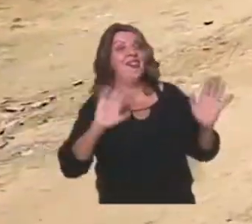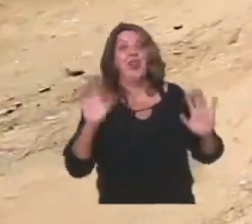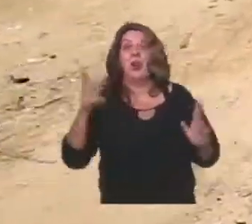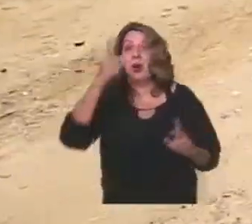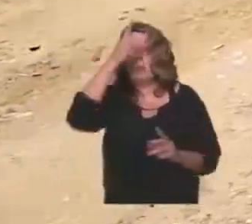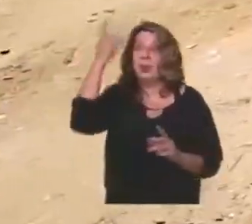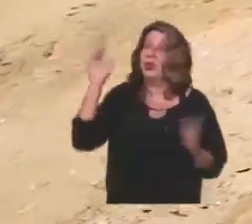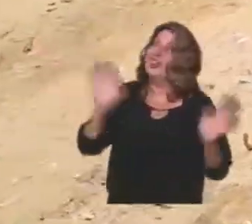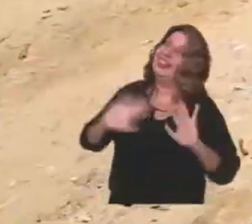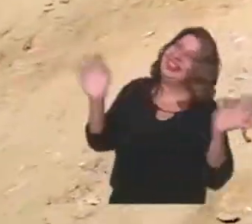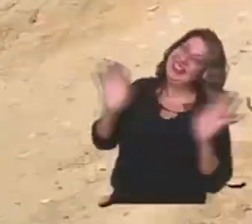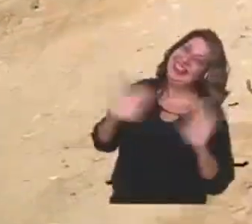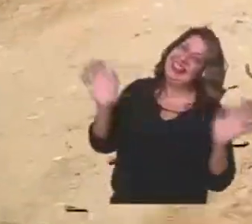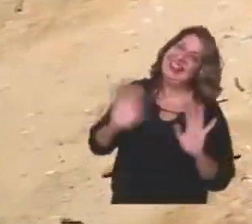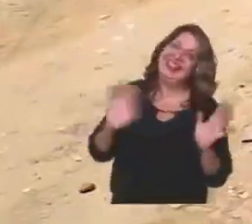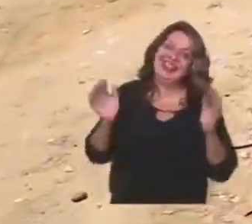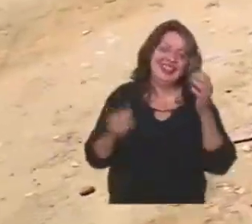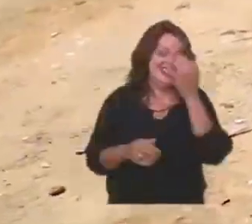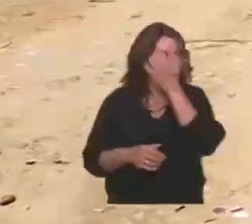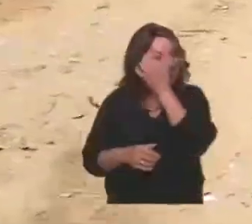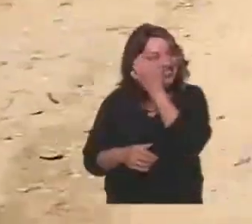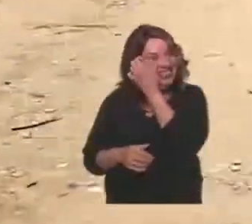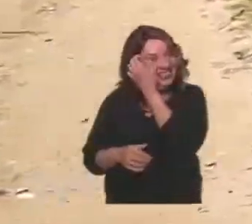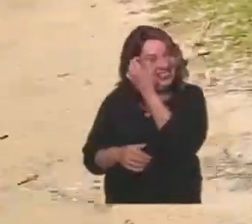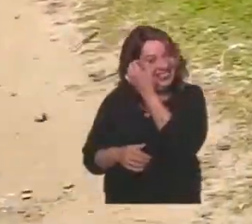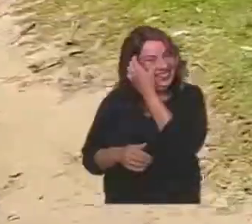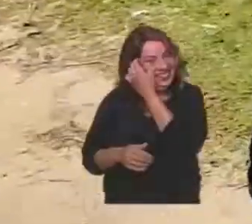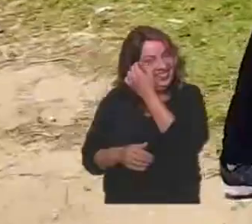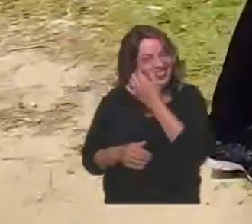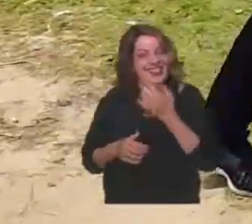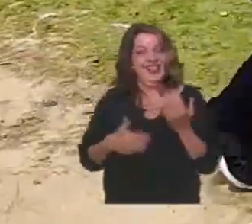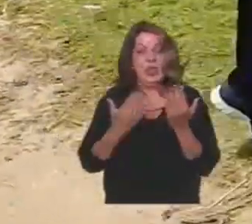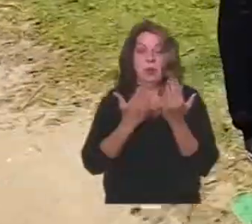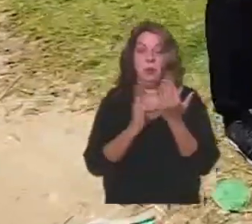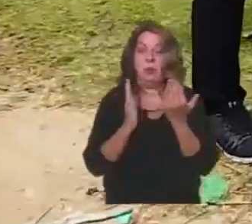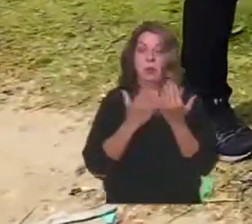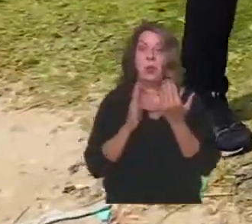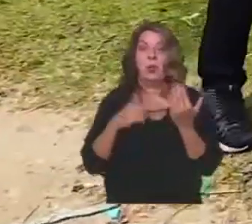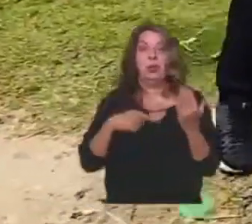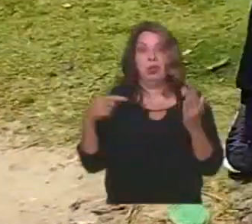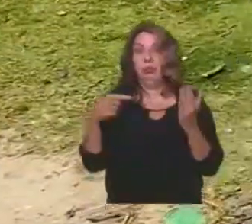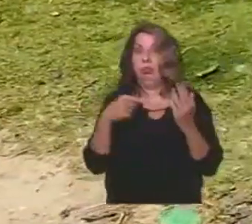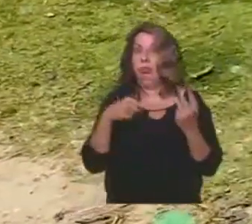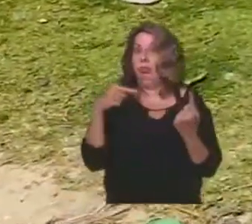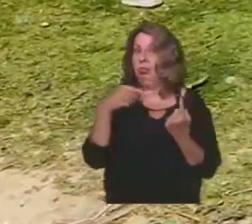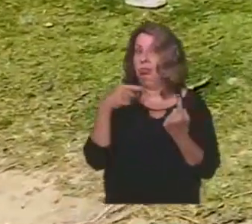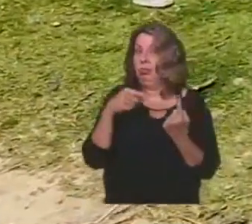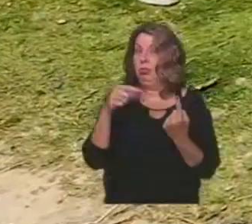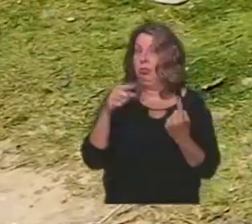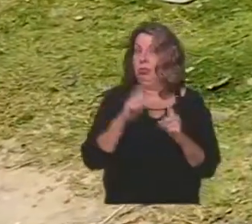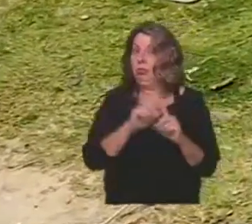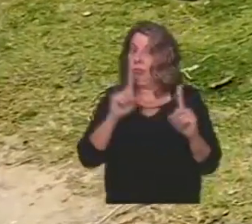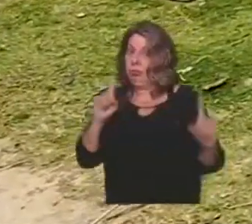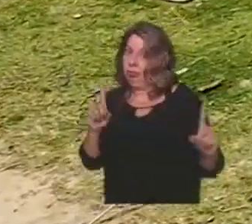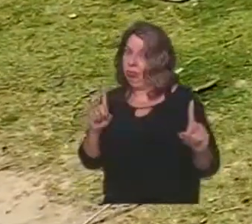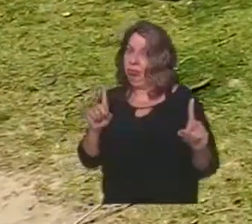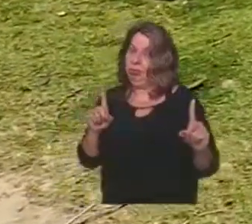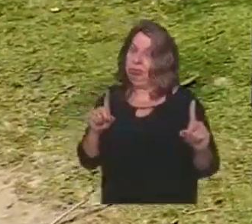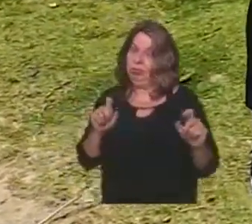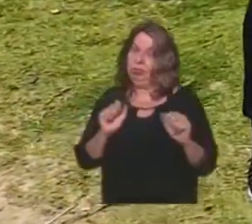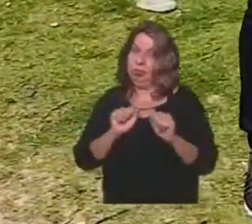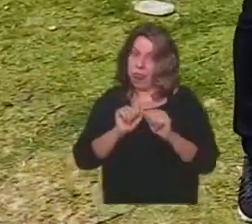Pessoal aqui recebendo o Cajucap de braços abertos. O seu José já está aqui na porta. E é claro que a gente mantém esse distanciamento social por conta da